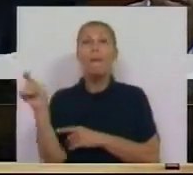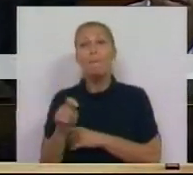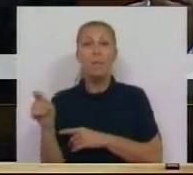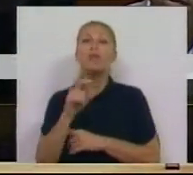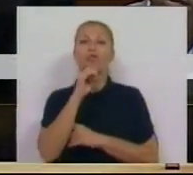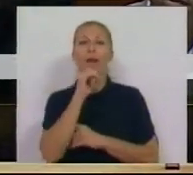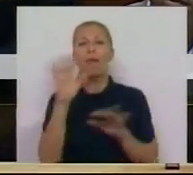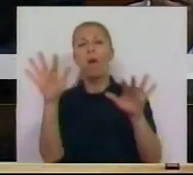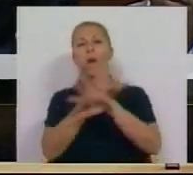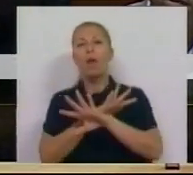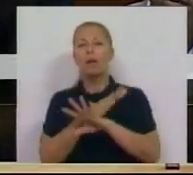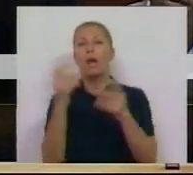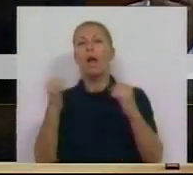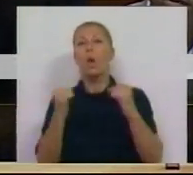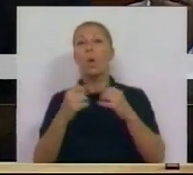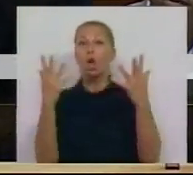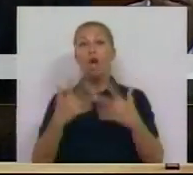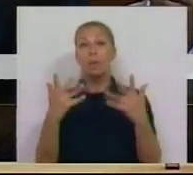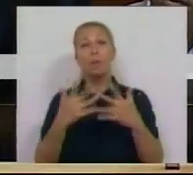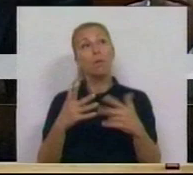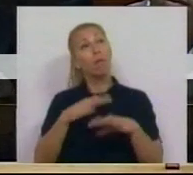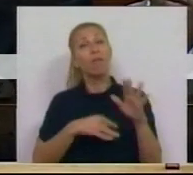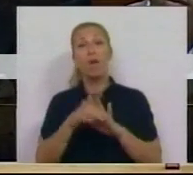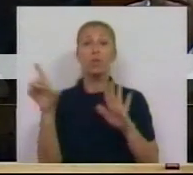orçamental que faz lei para sempre